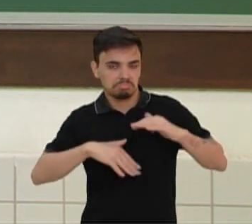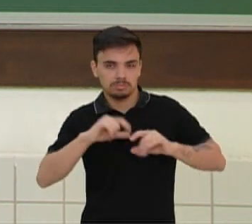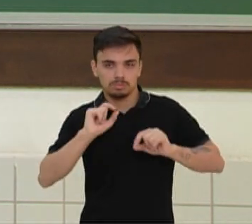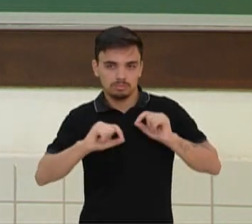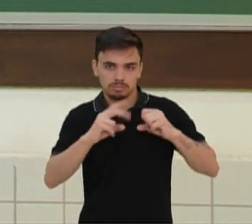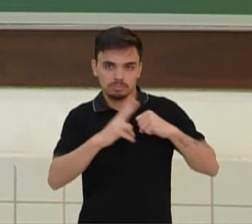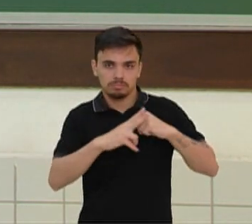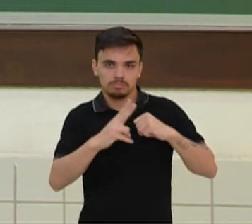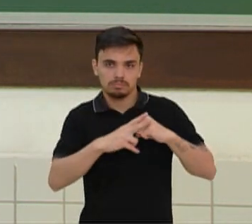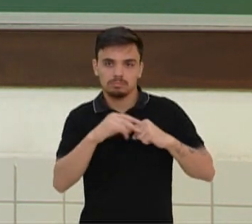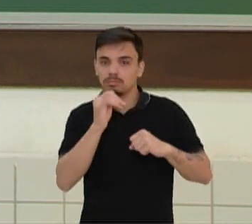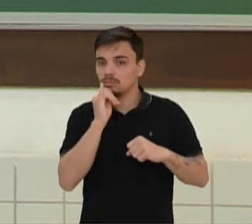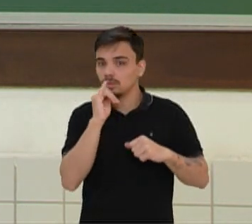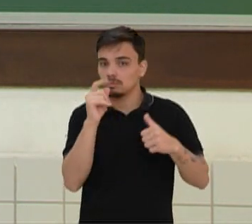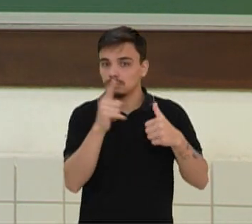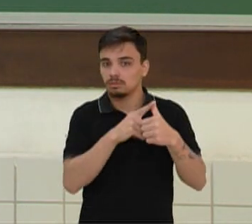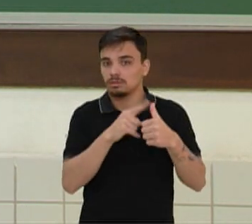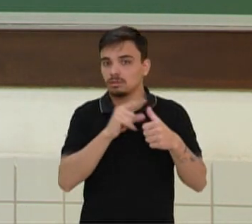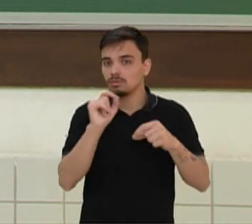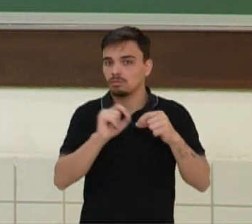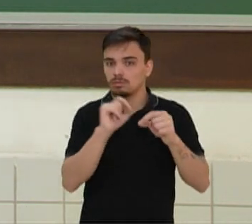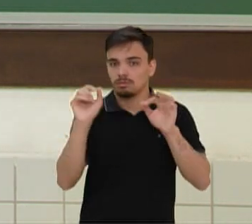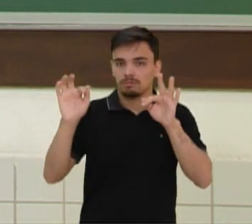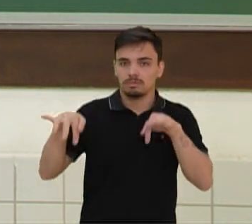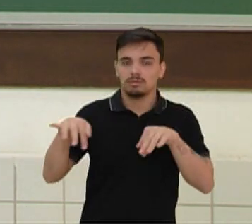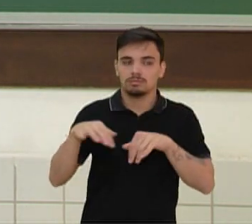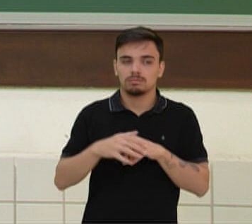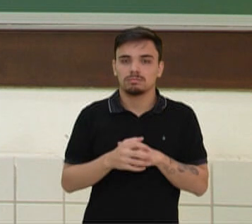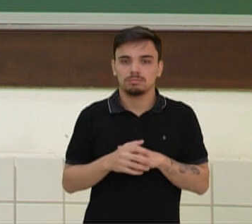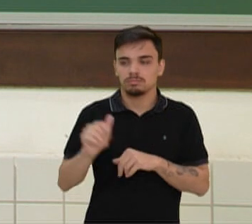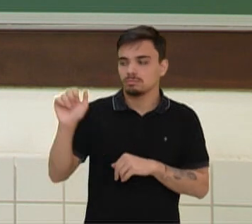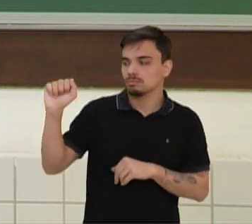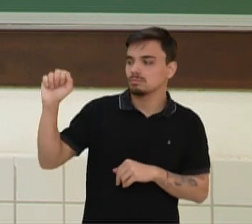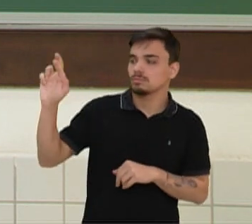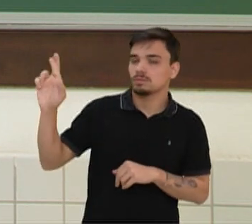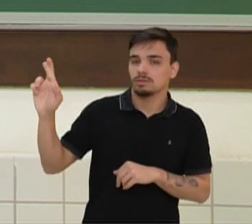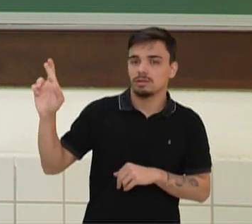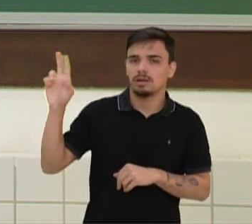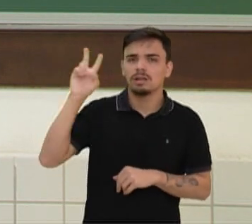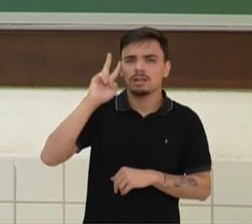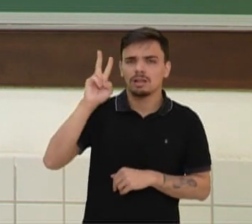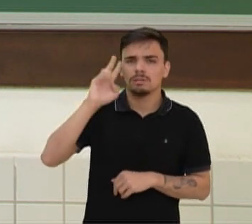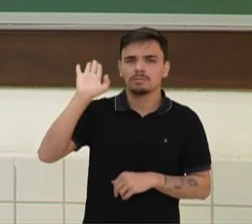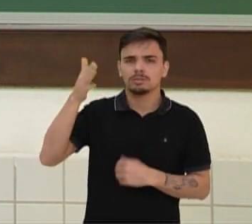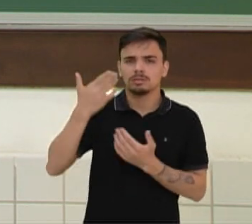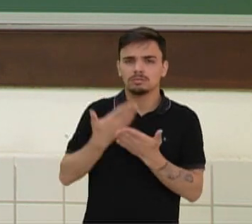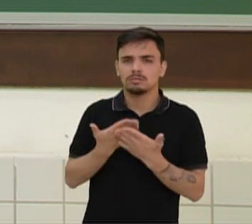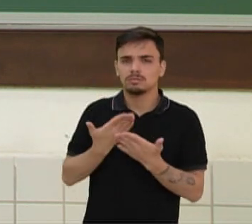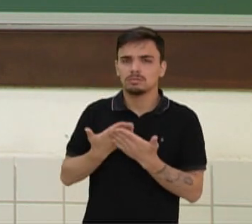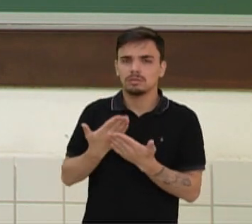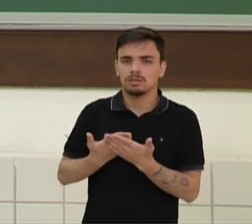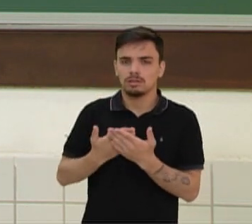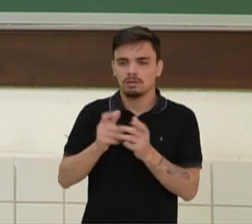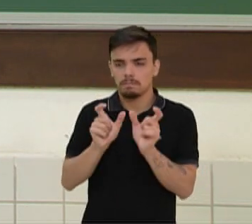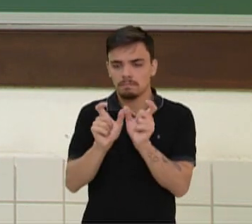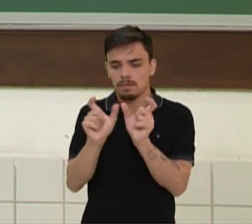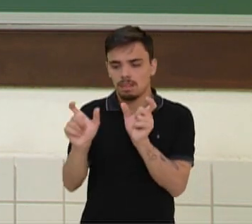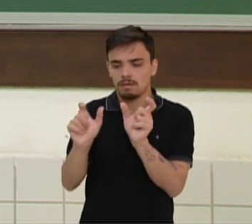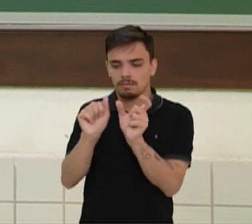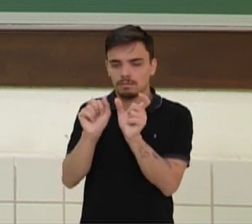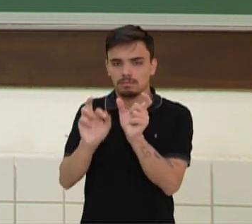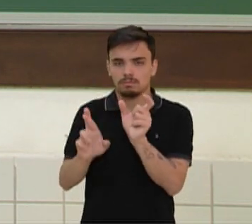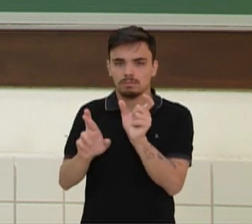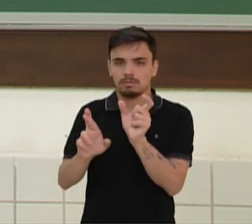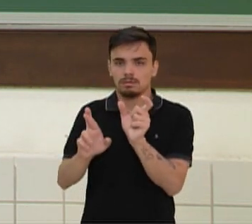exemplo, a primeira terminação em ar, lembra disso que nós já estudamos verbos terminados em ar, né?